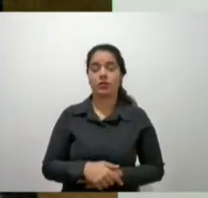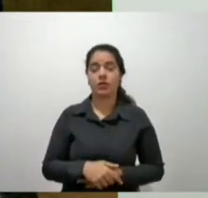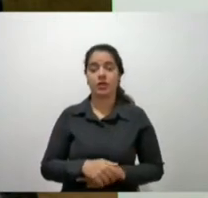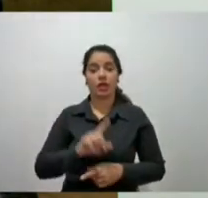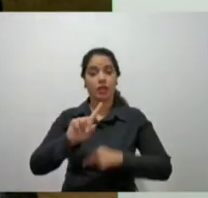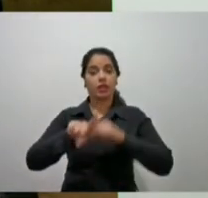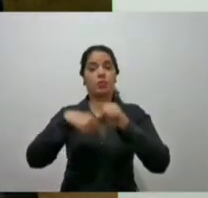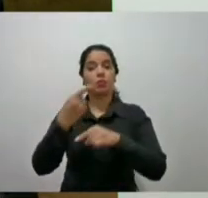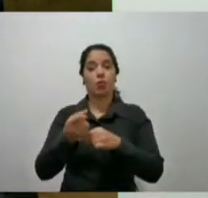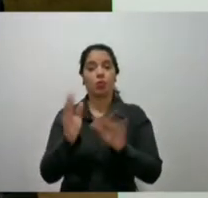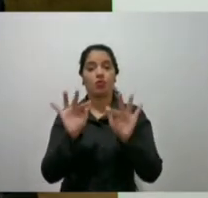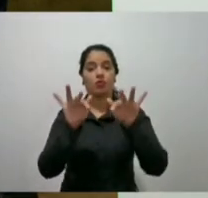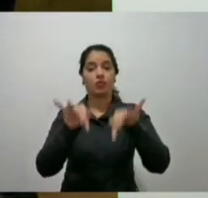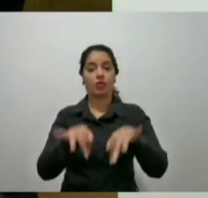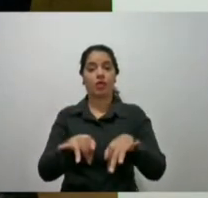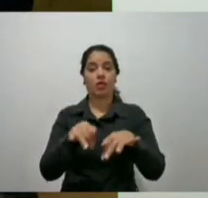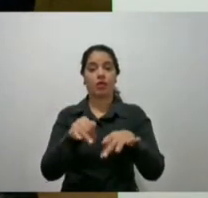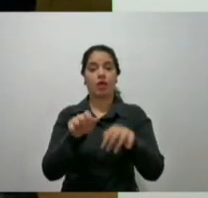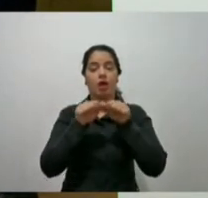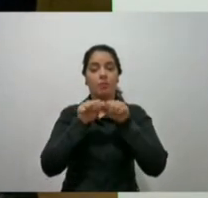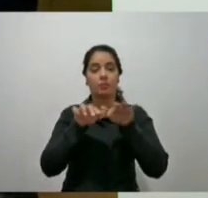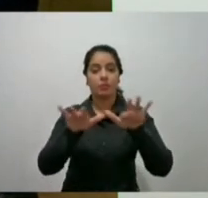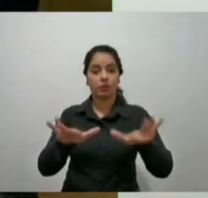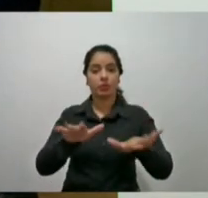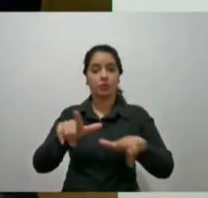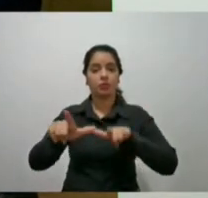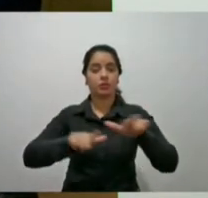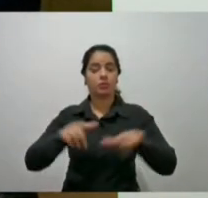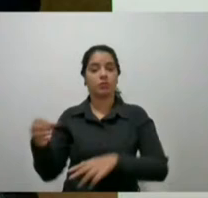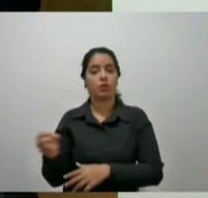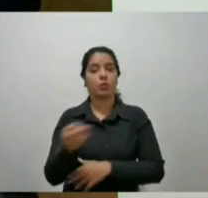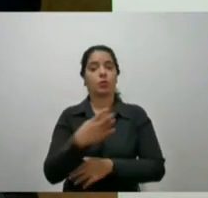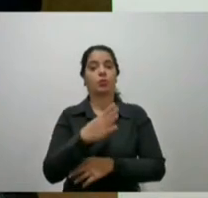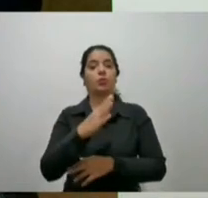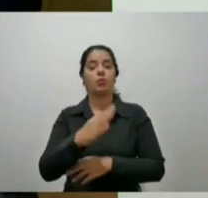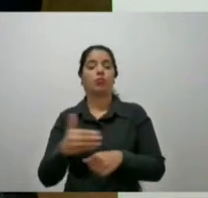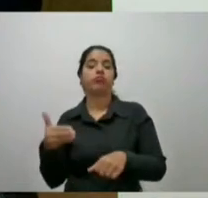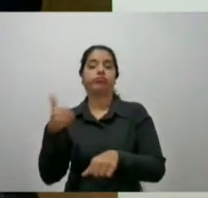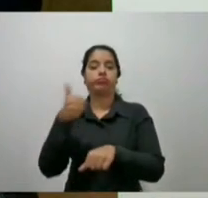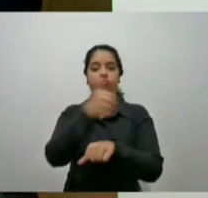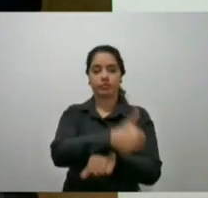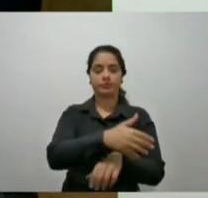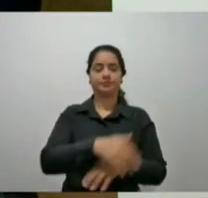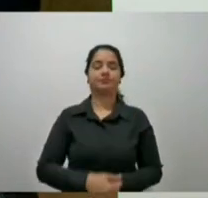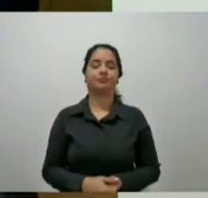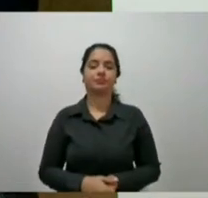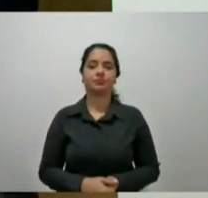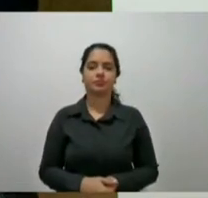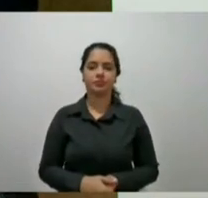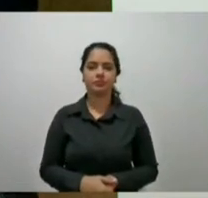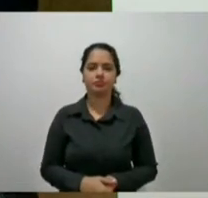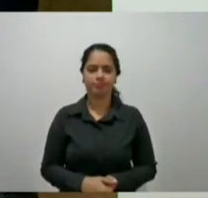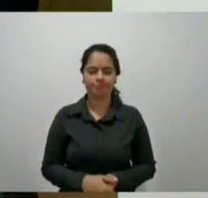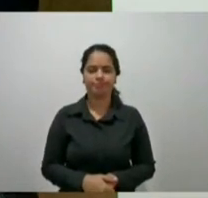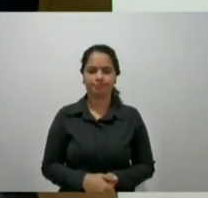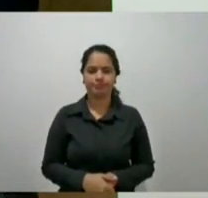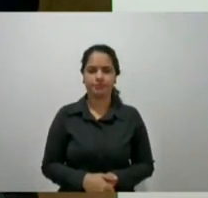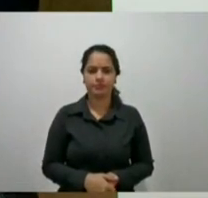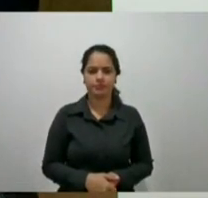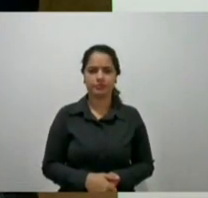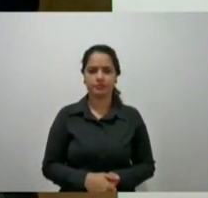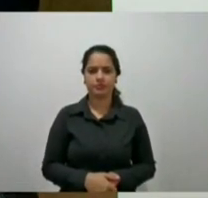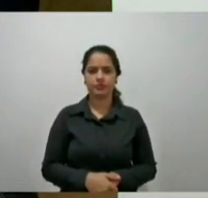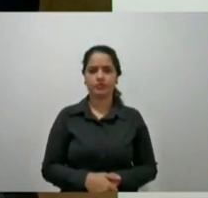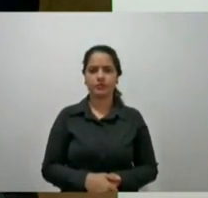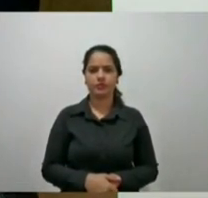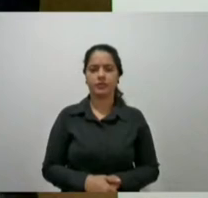poderia ingressar numa nova profissão no mercado de trabalho. O que eu acho que o Felipe tocou num ponto